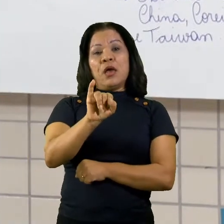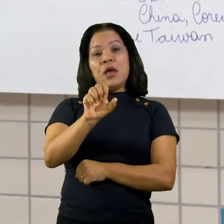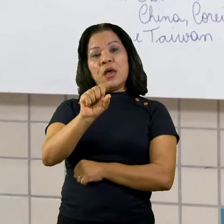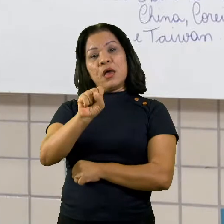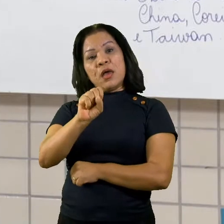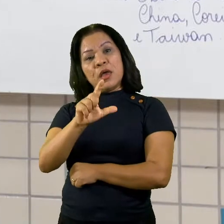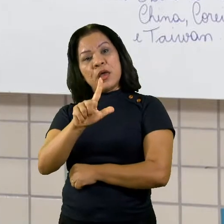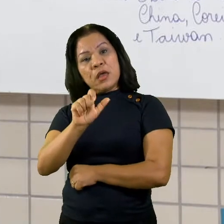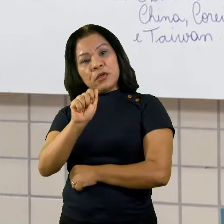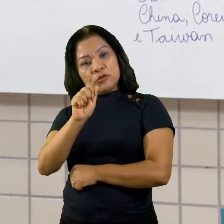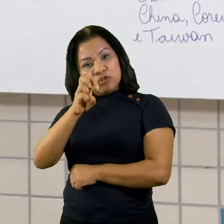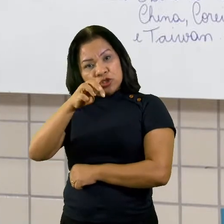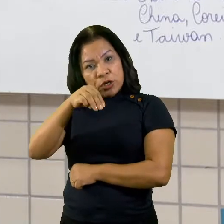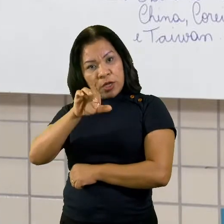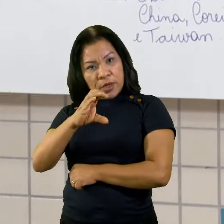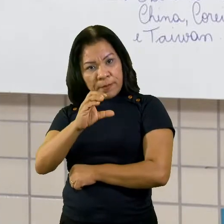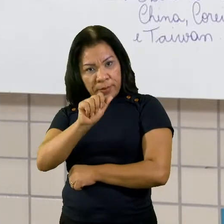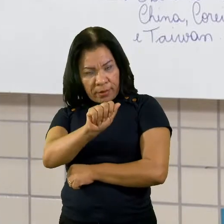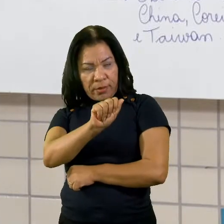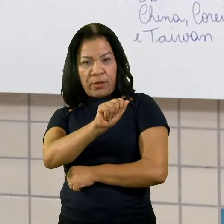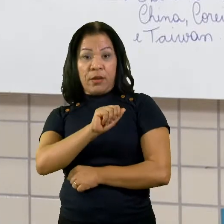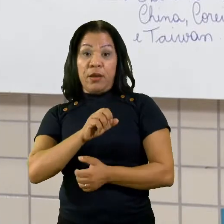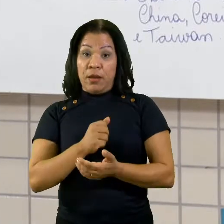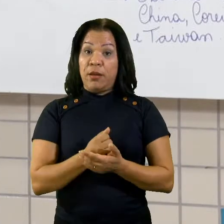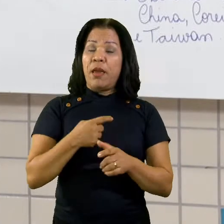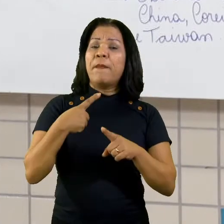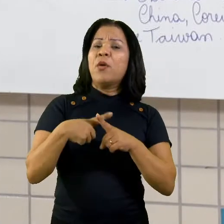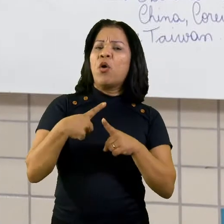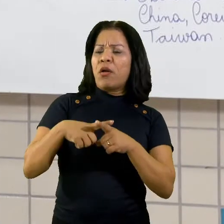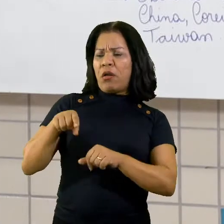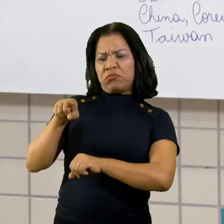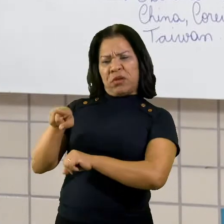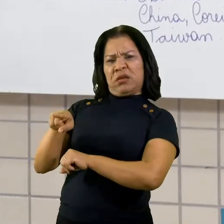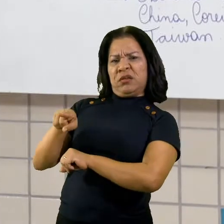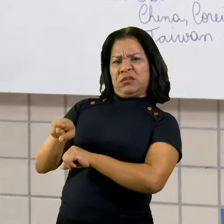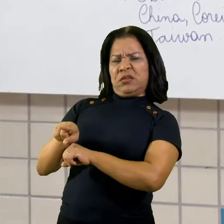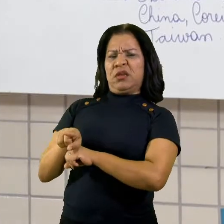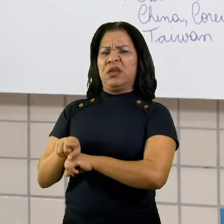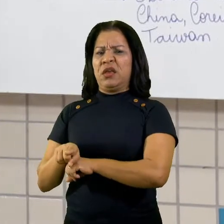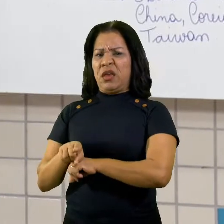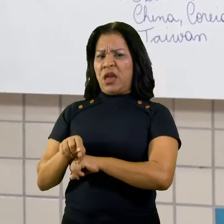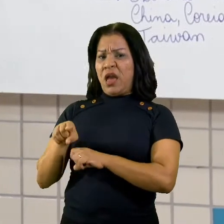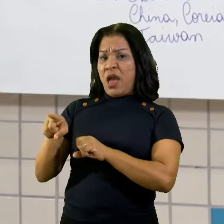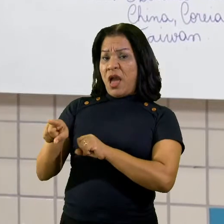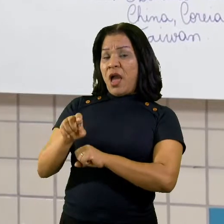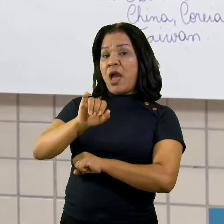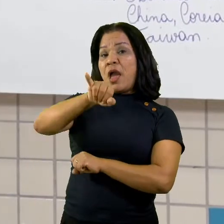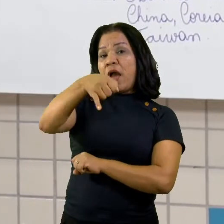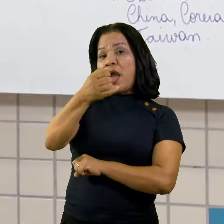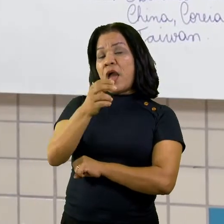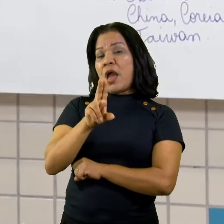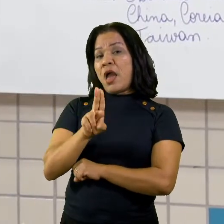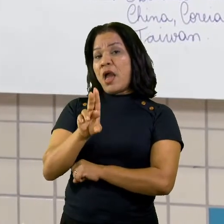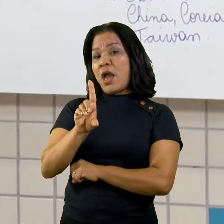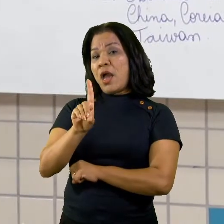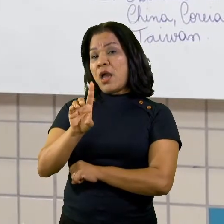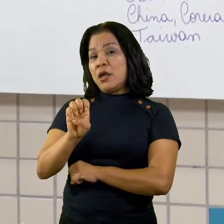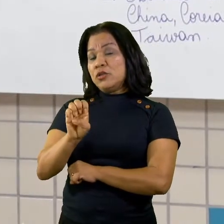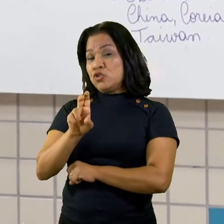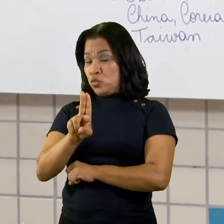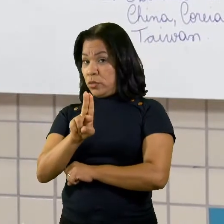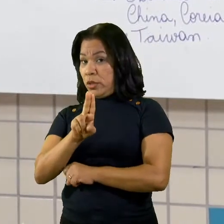Israel é um estado judeu. Tem um que eu não coloquei aqui, que eu não citei aqui,